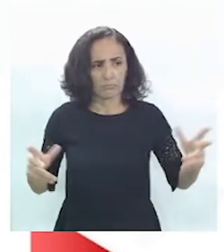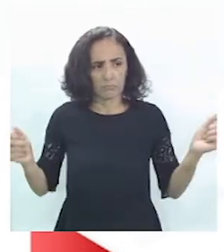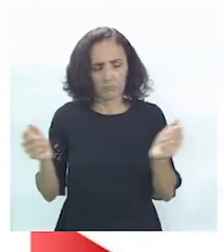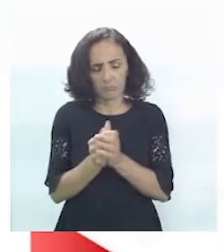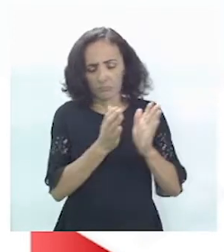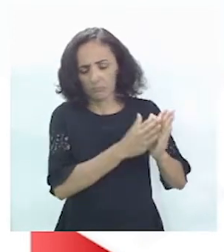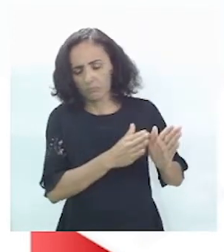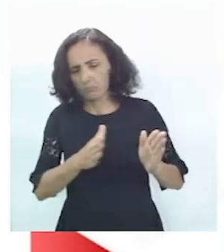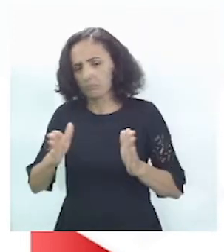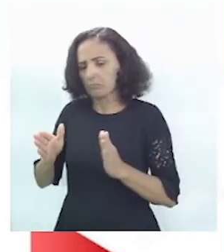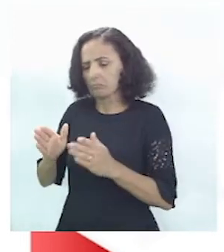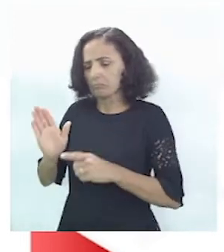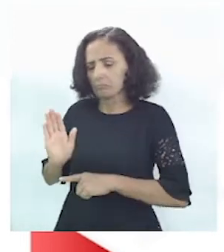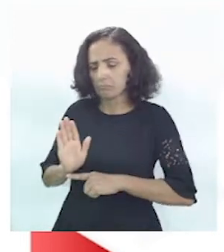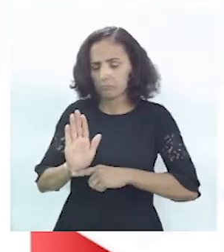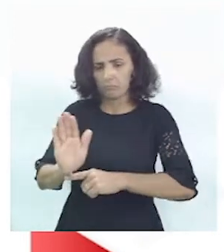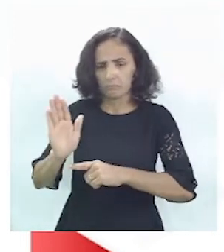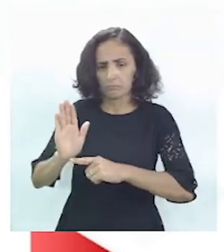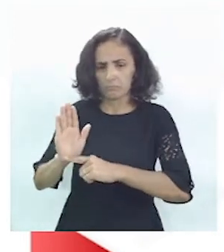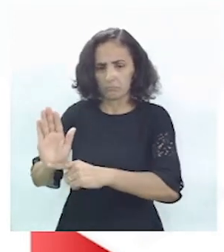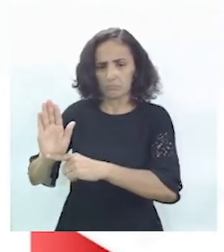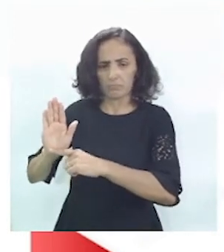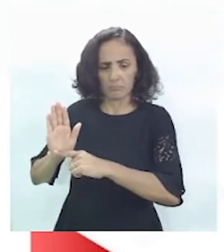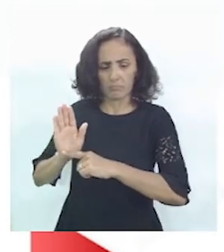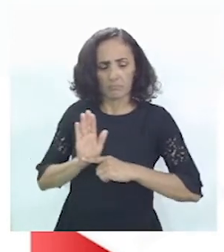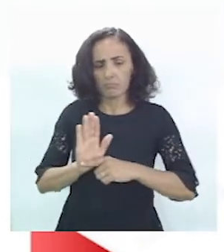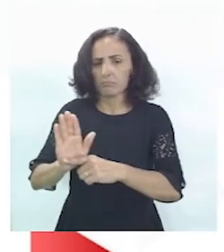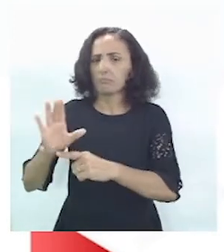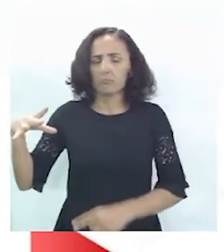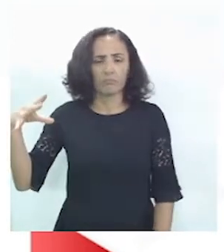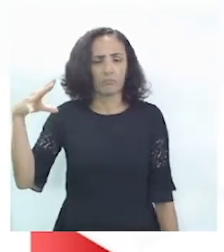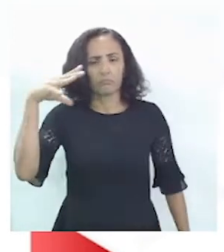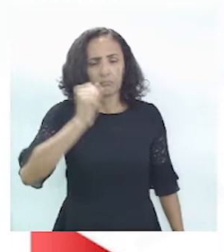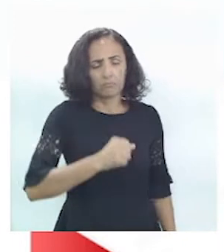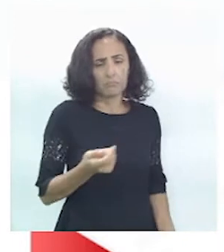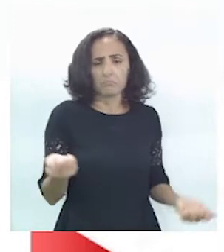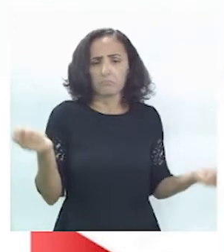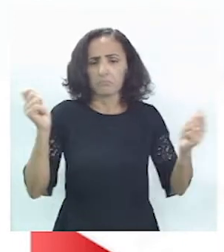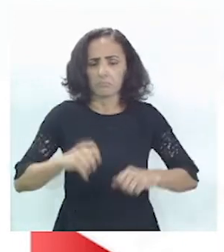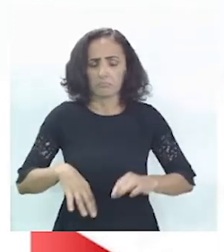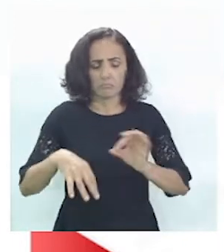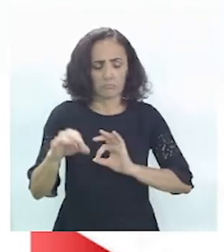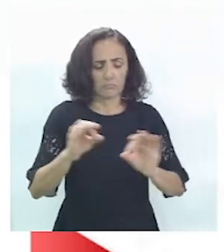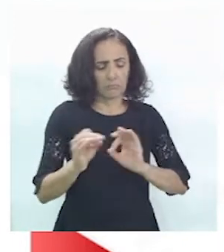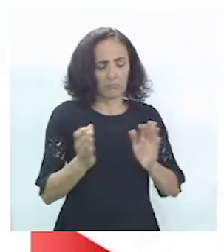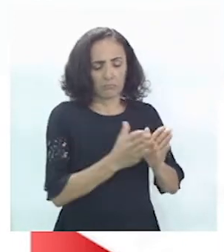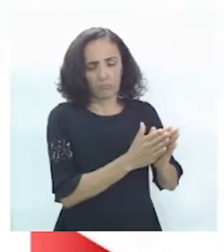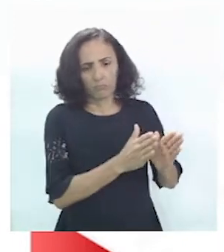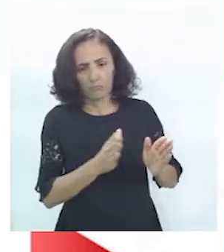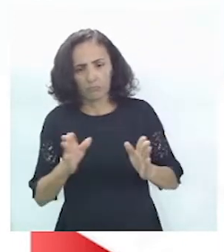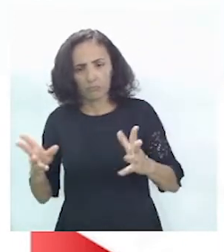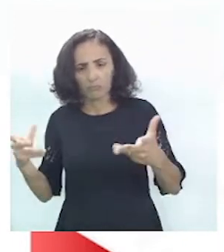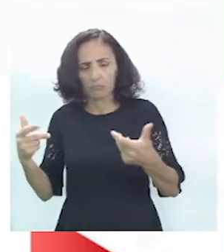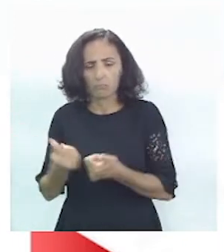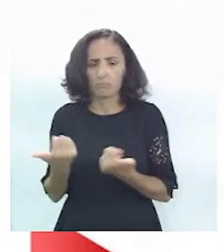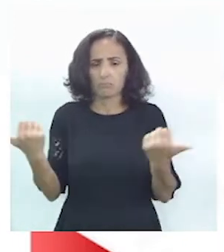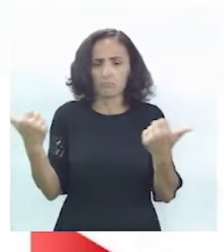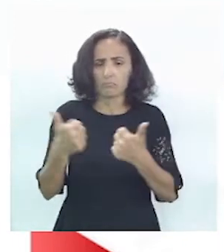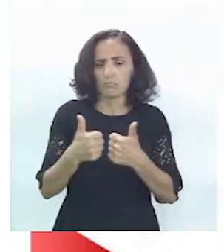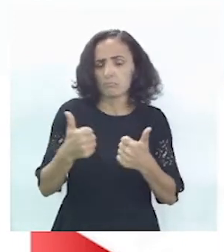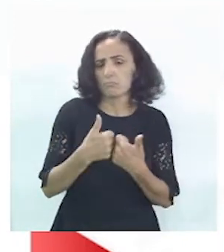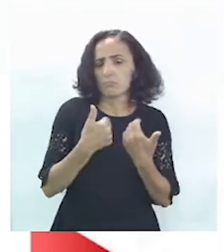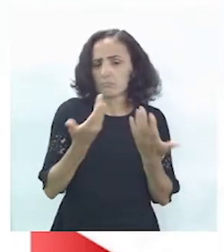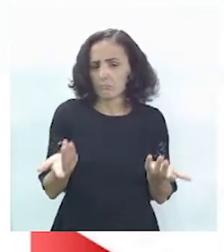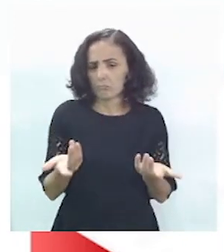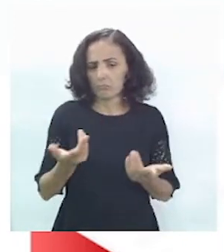assim suprir carências de energia de forma rápida. Podem ser instaladas em locais que são próximos às